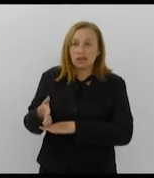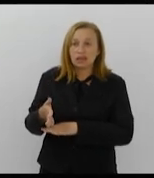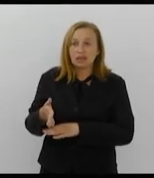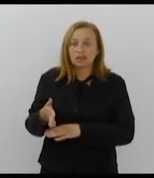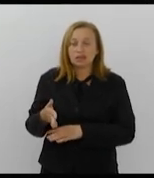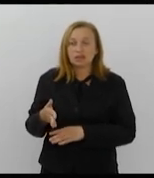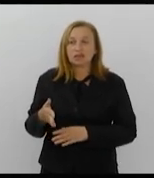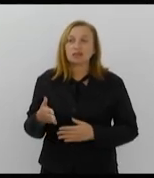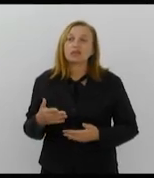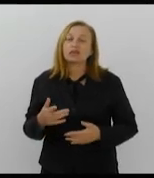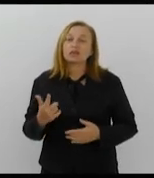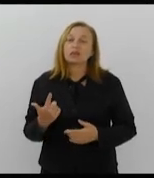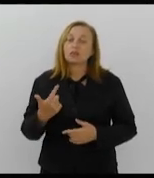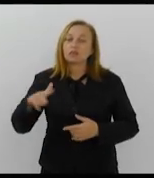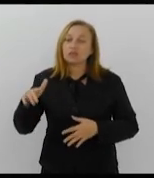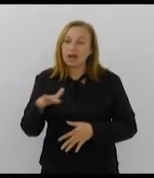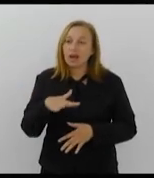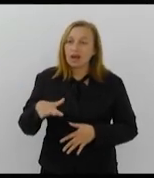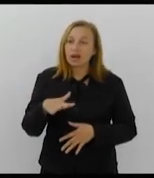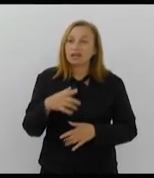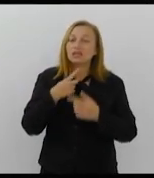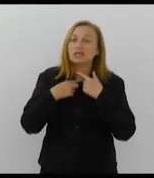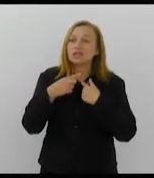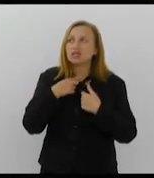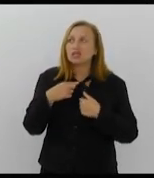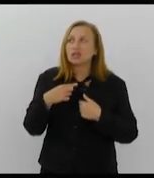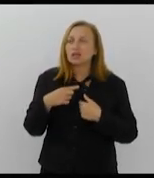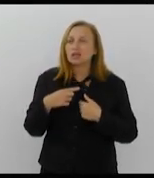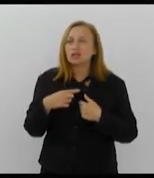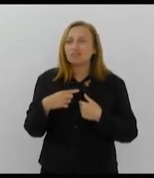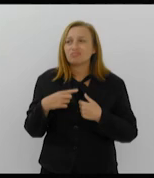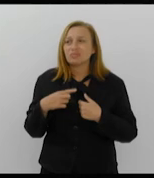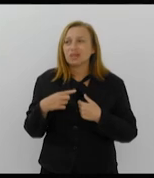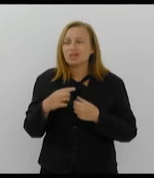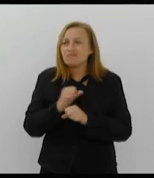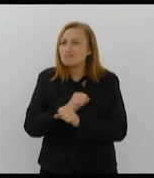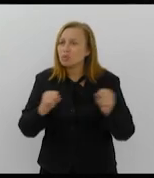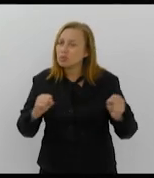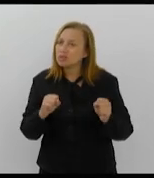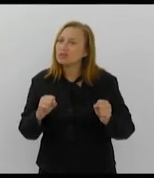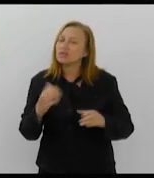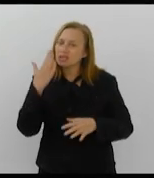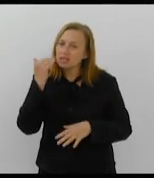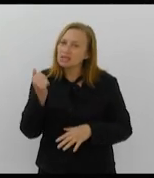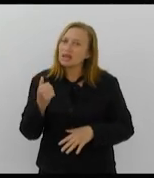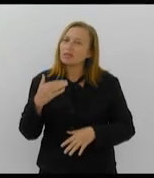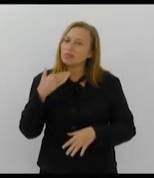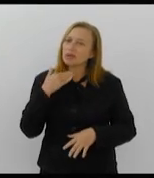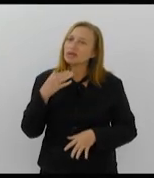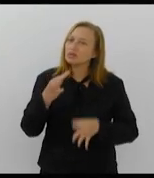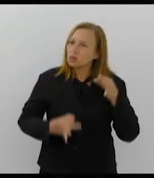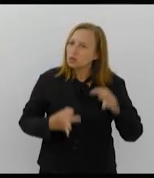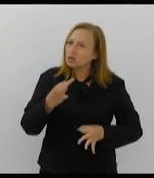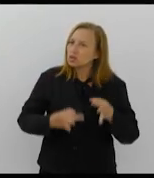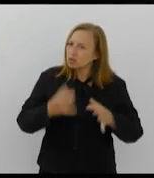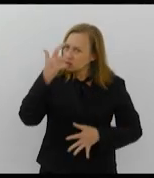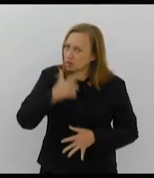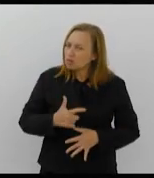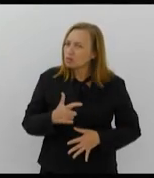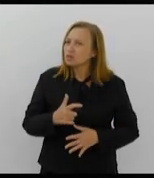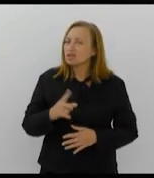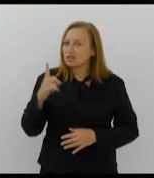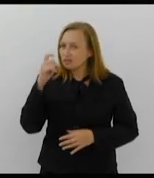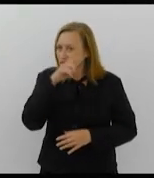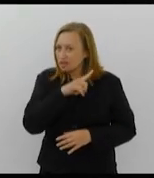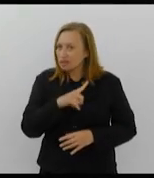para almejar algo que quase impossível, que a magistratura a gente sabe hoje que é um funil muito grande. Ainda